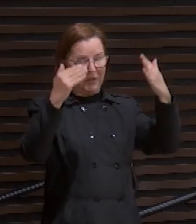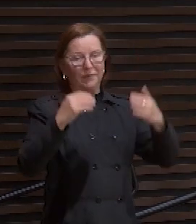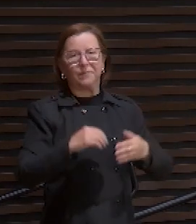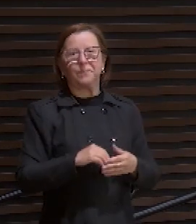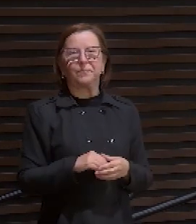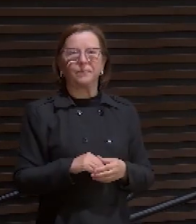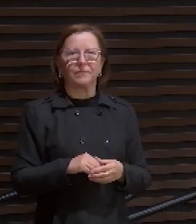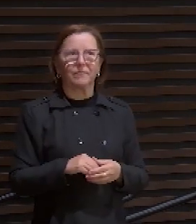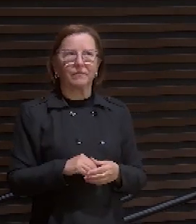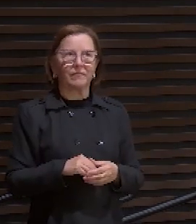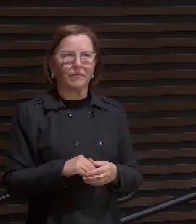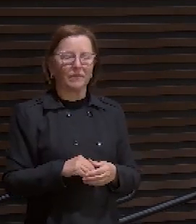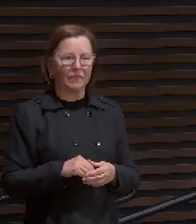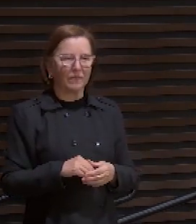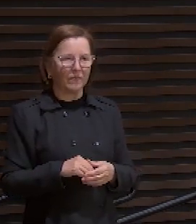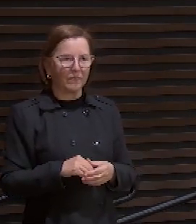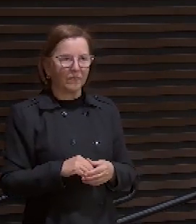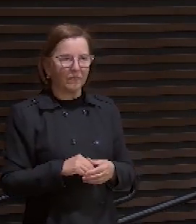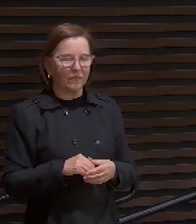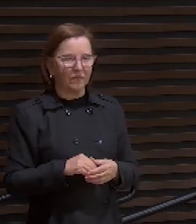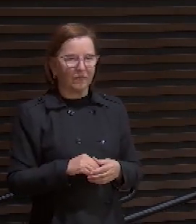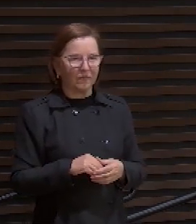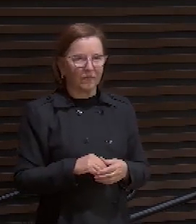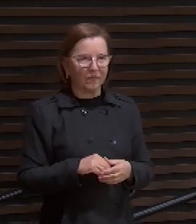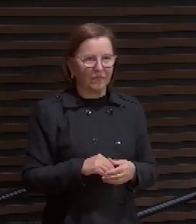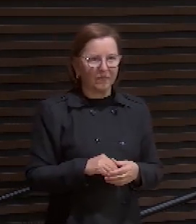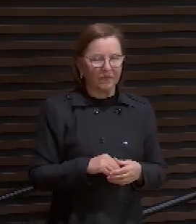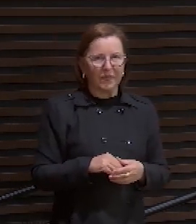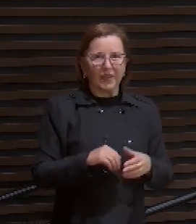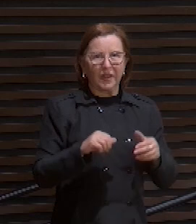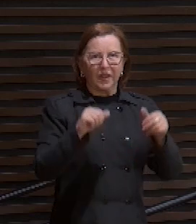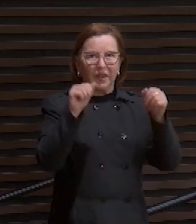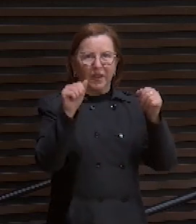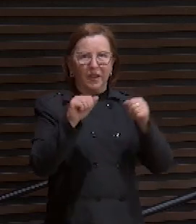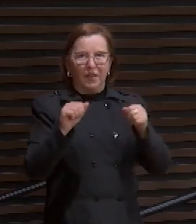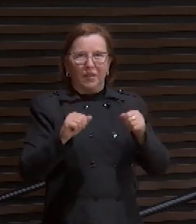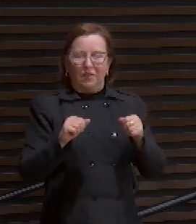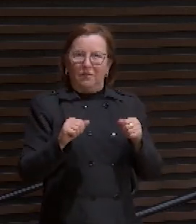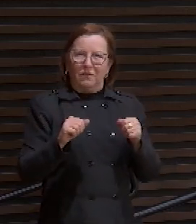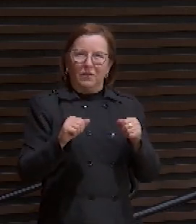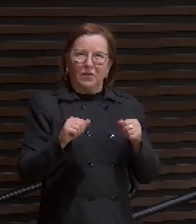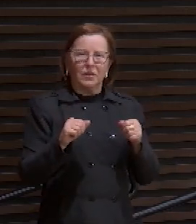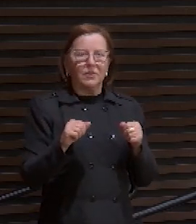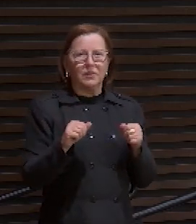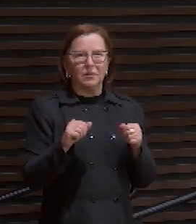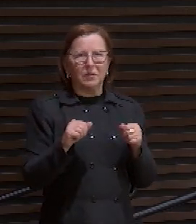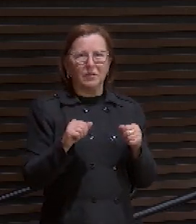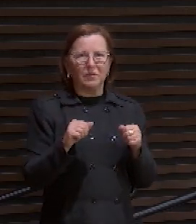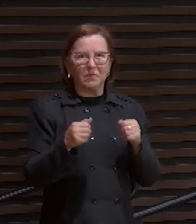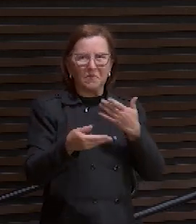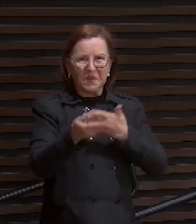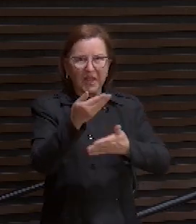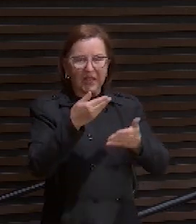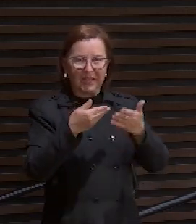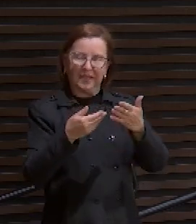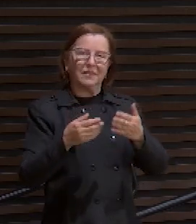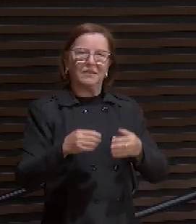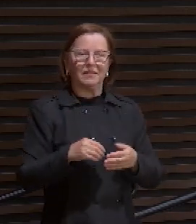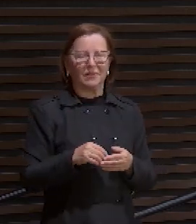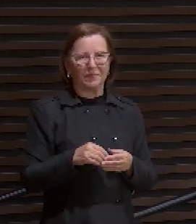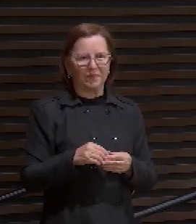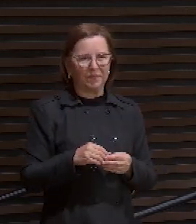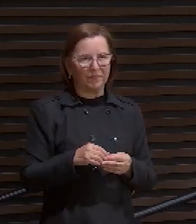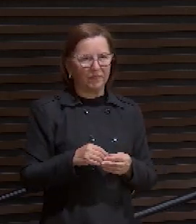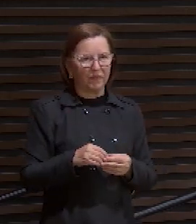Forma uma transição entre o assunto do santuário superior e a discussão da melhor aliança. Nós